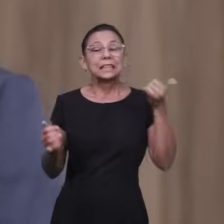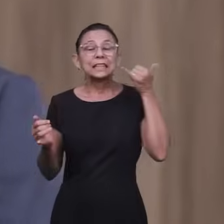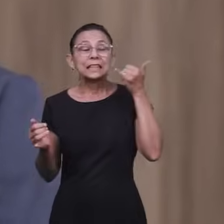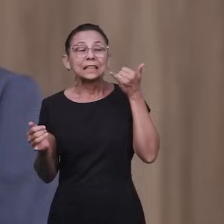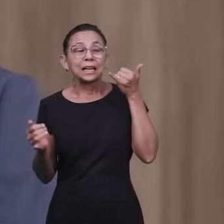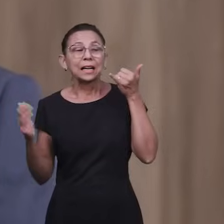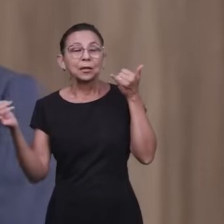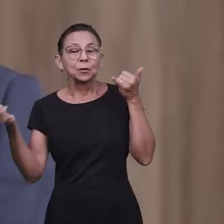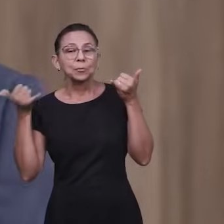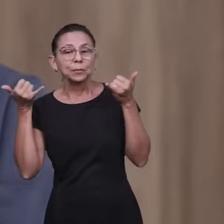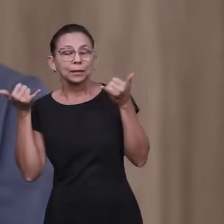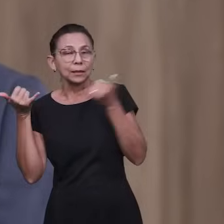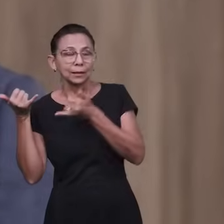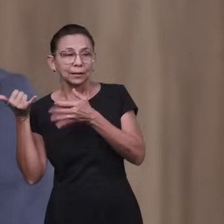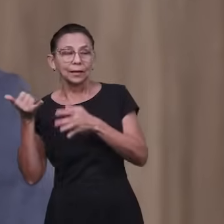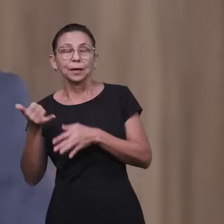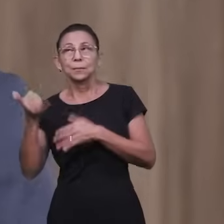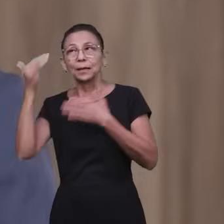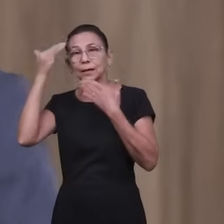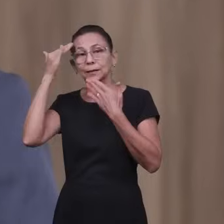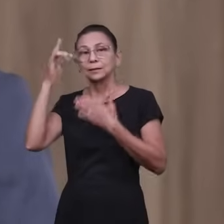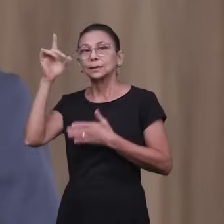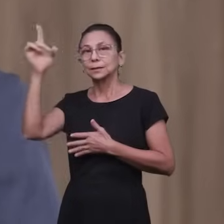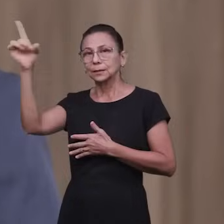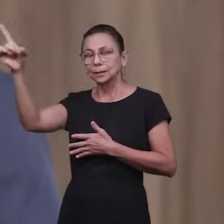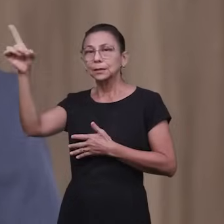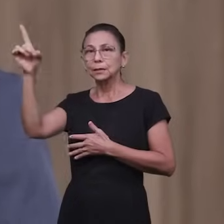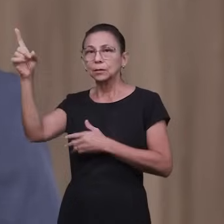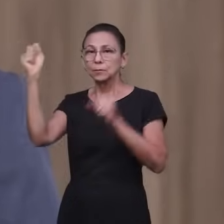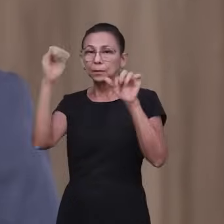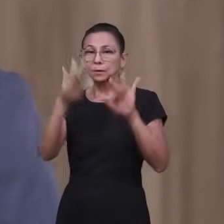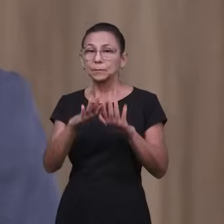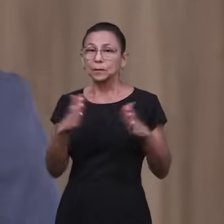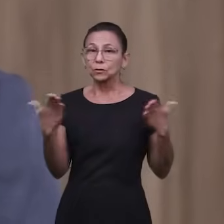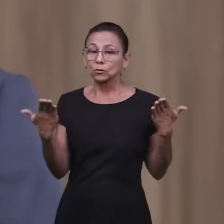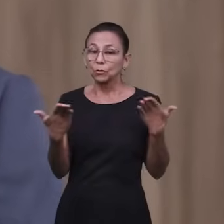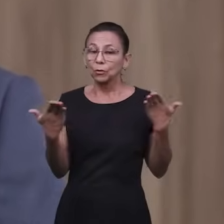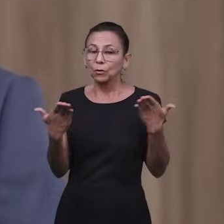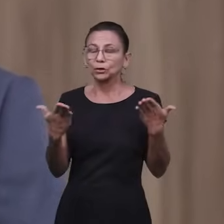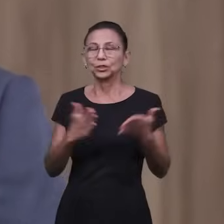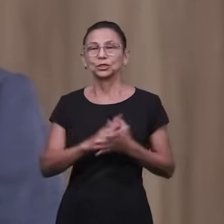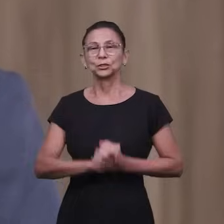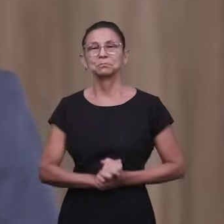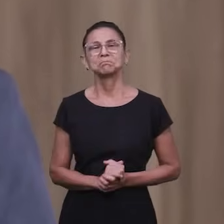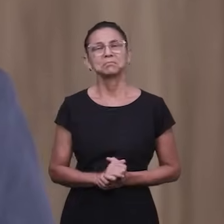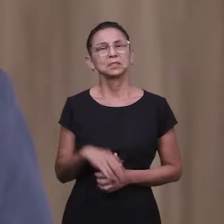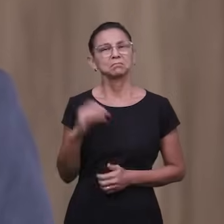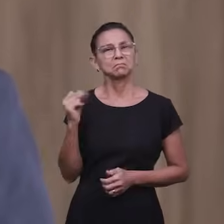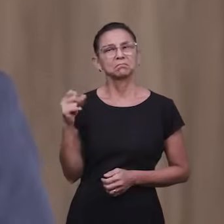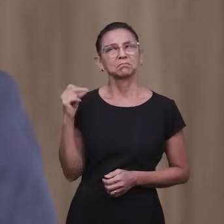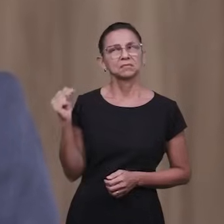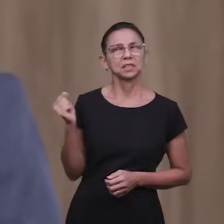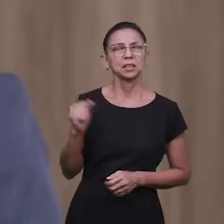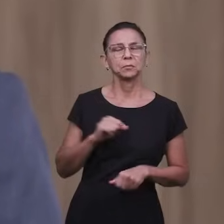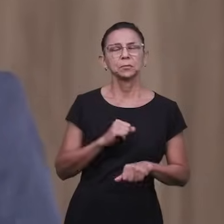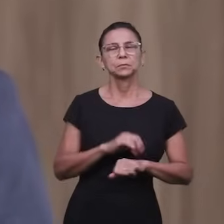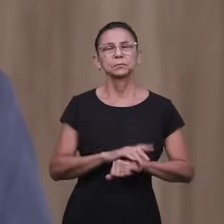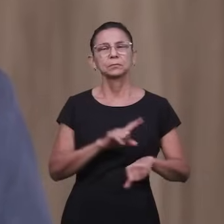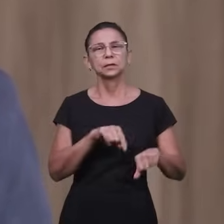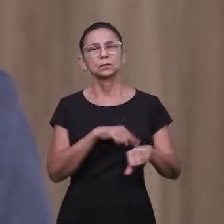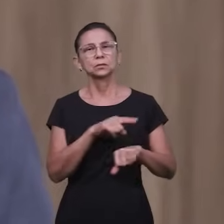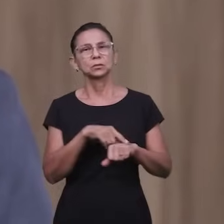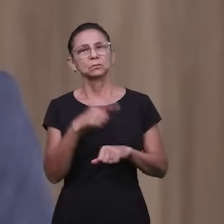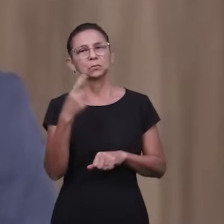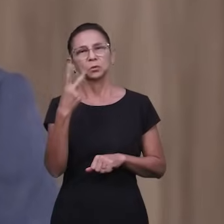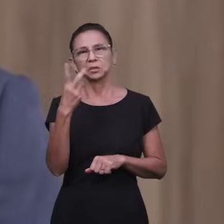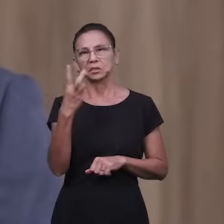hoje. E passou alguns dias e ela ligou. Ela teve naquele dia a iniciativa de marcar o momento que ela conseguiu